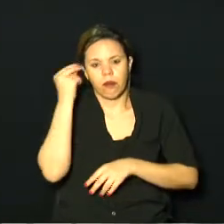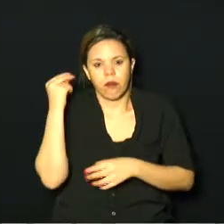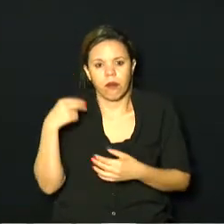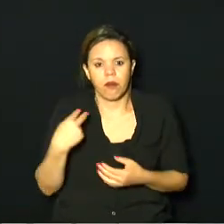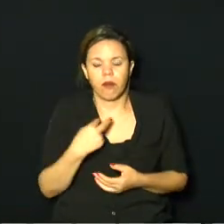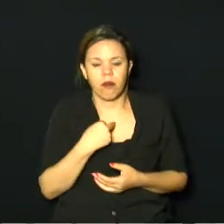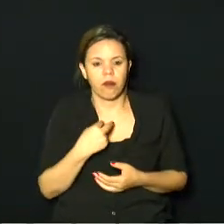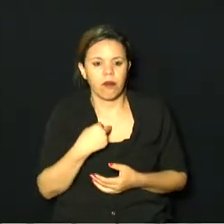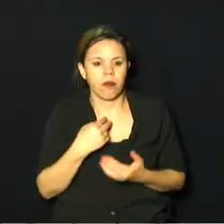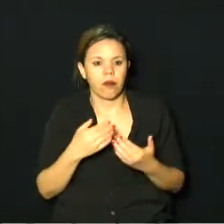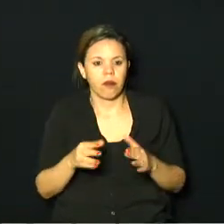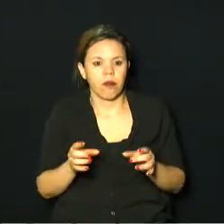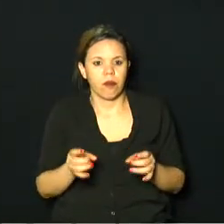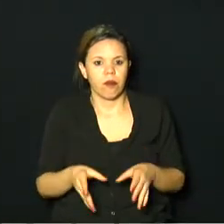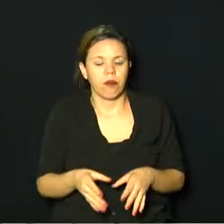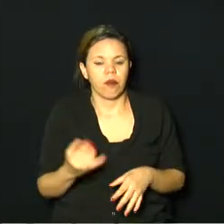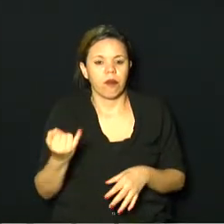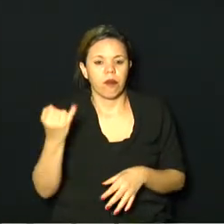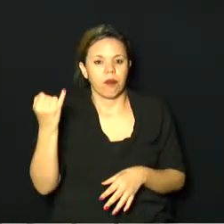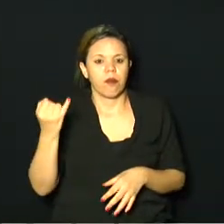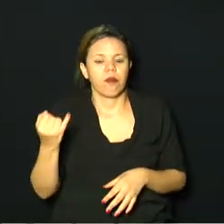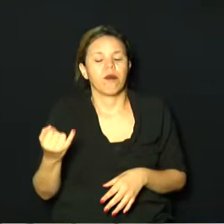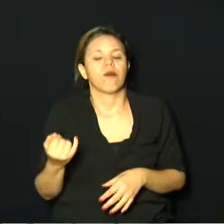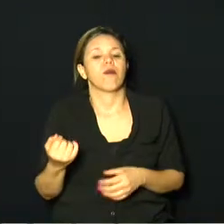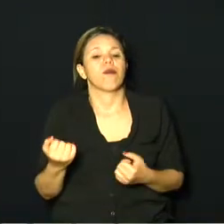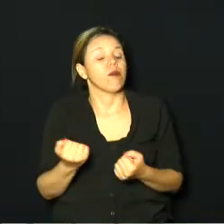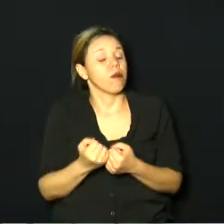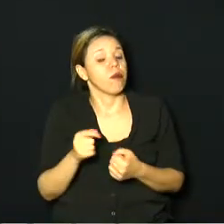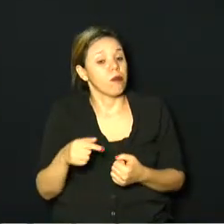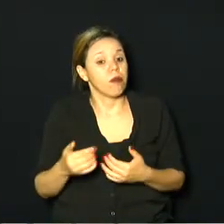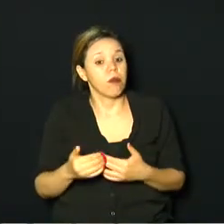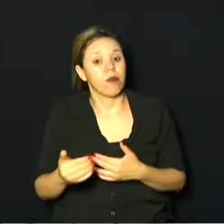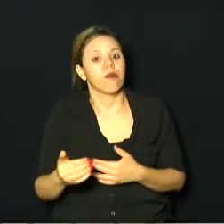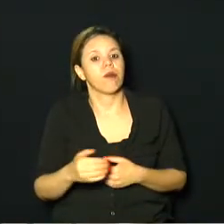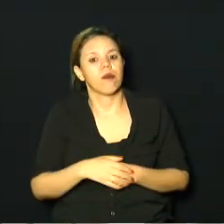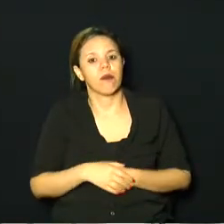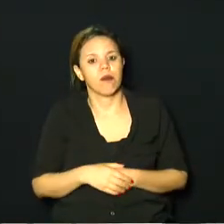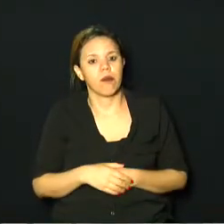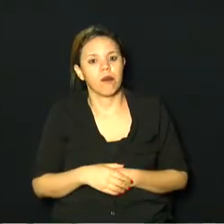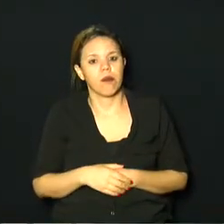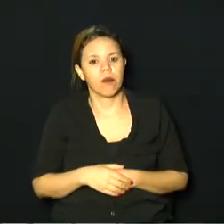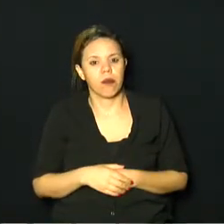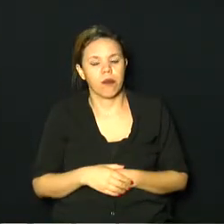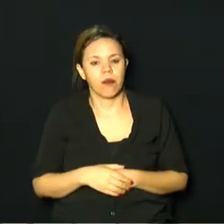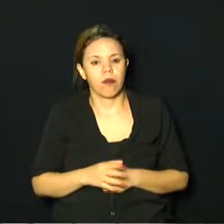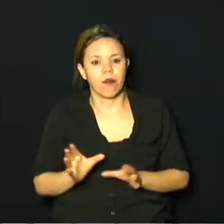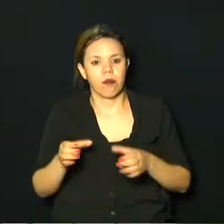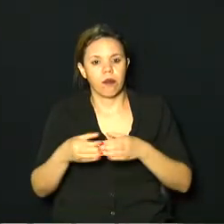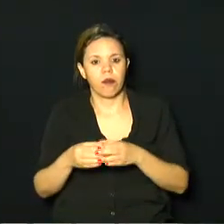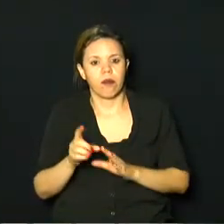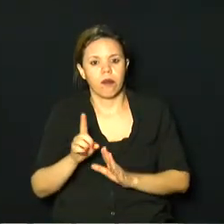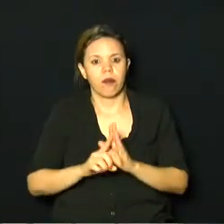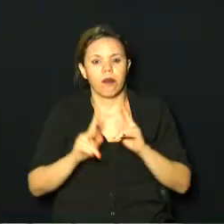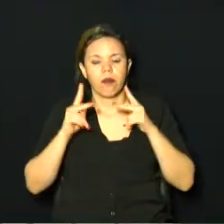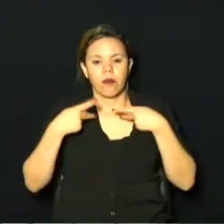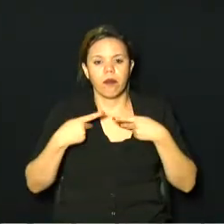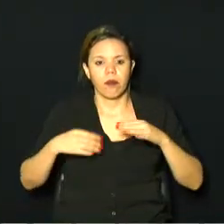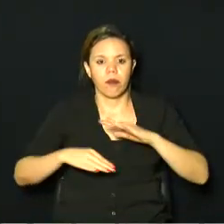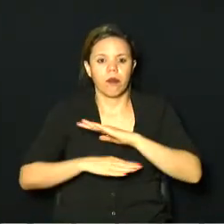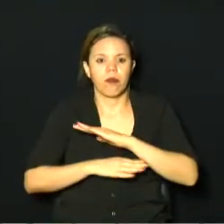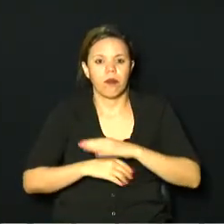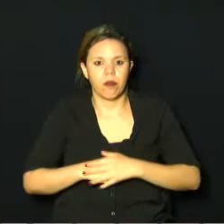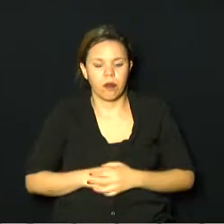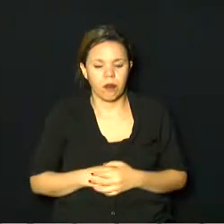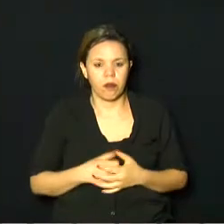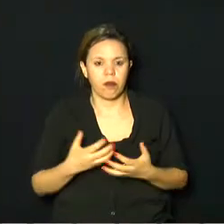não podemos abrir mão dessa importante ferramenta. E enquanto Comissão de Direitos Humanos, enquanto a Câmara Municipal,